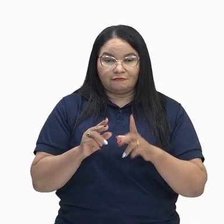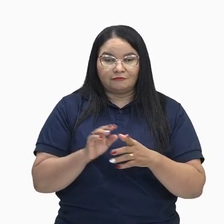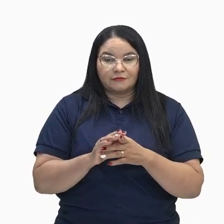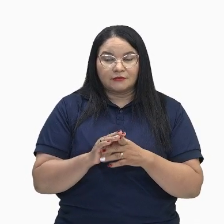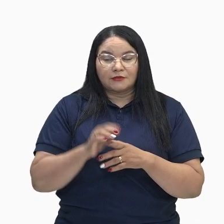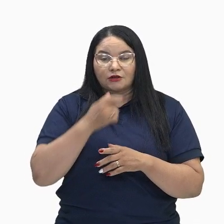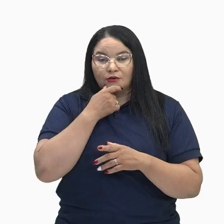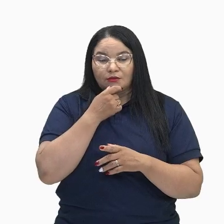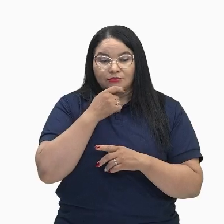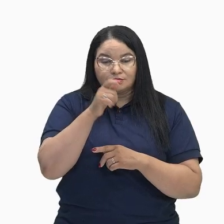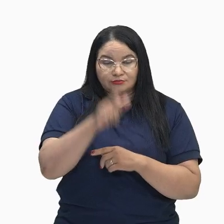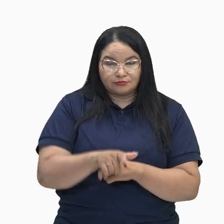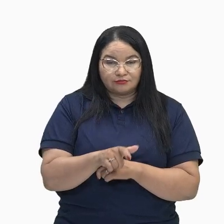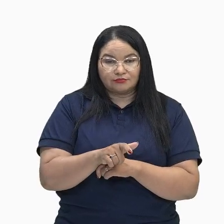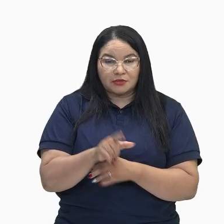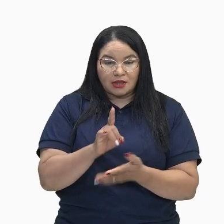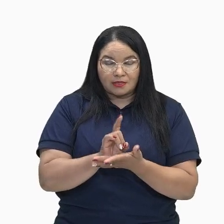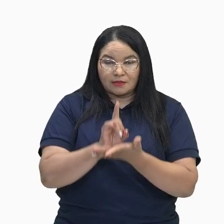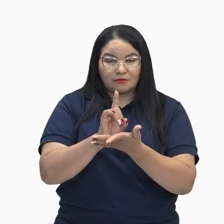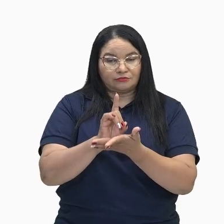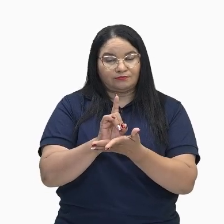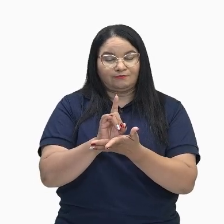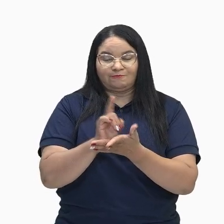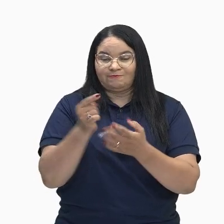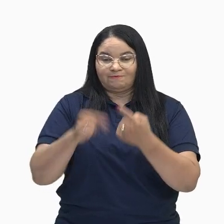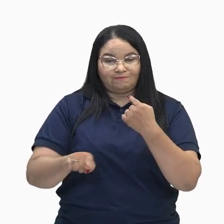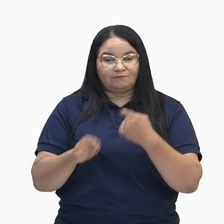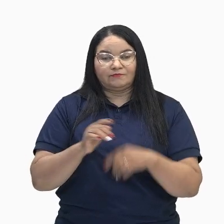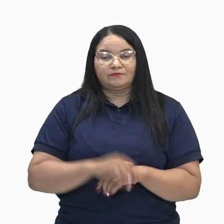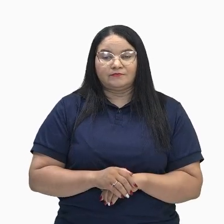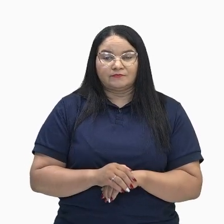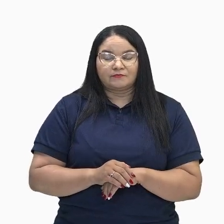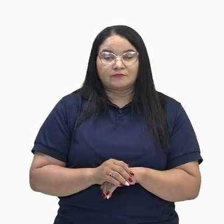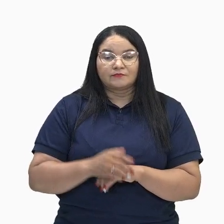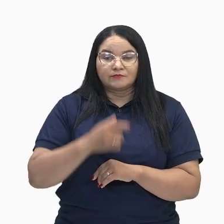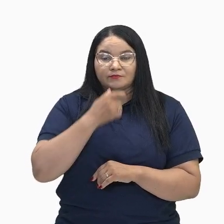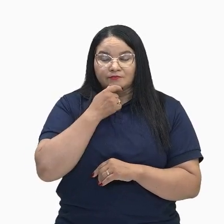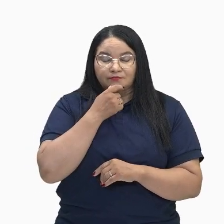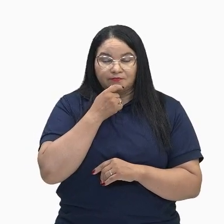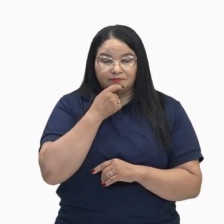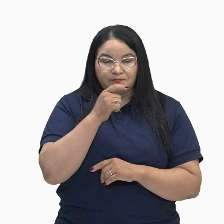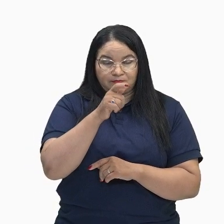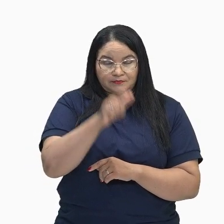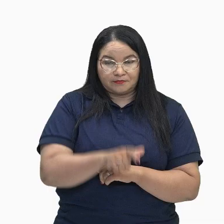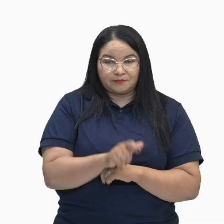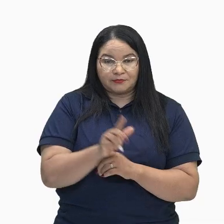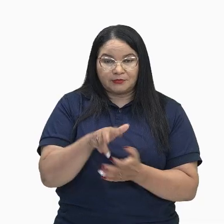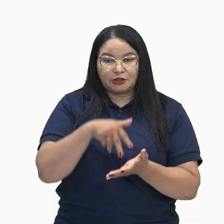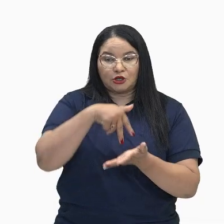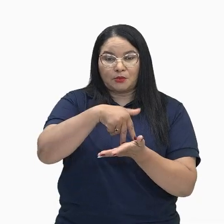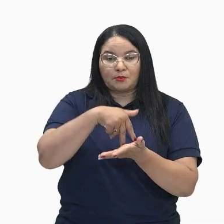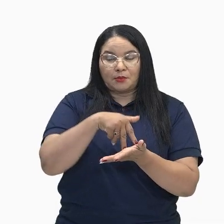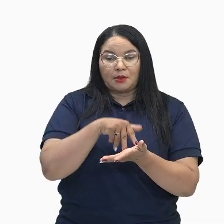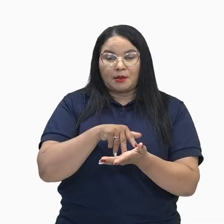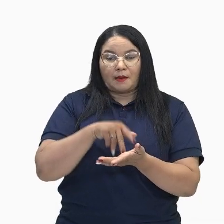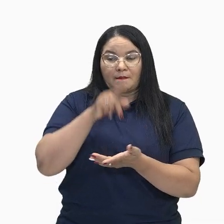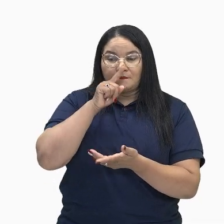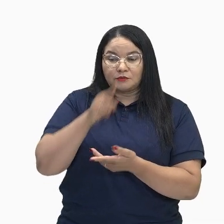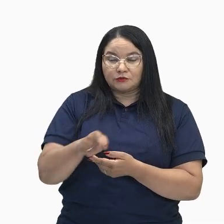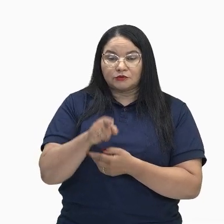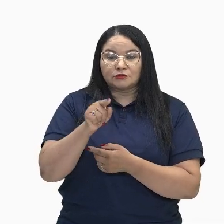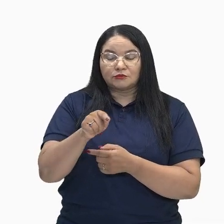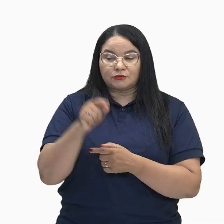adorado como um deus. Os senhores em pé apontando para o açoite, como estátuas da soberba e da